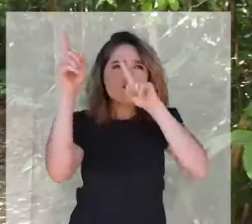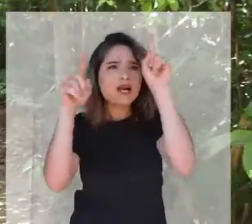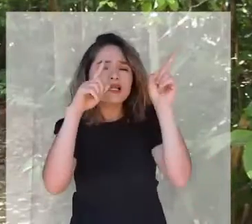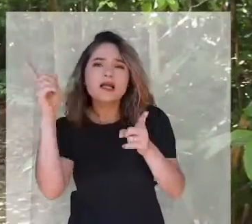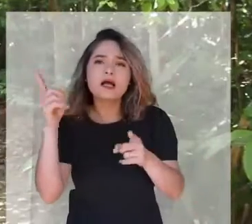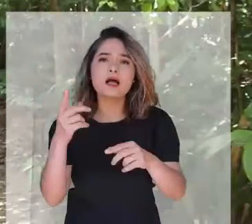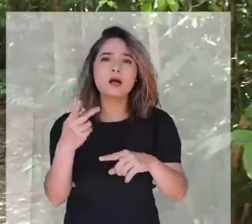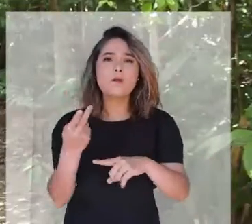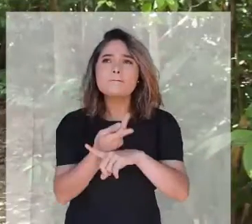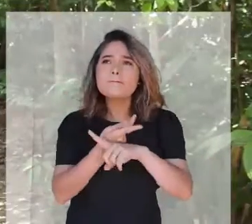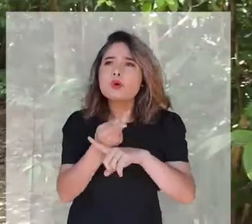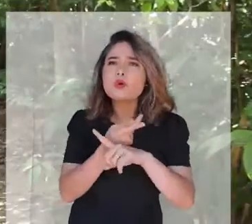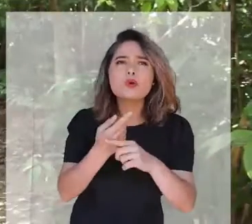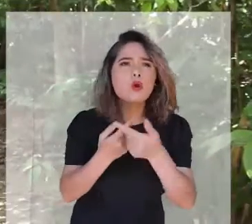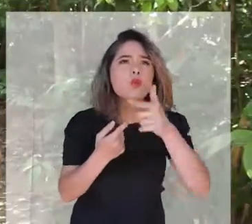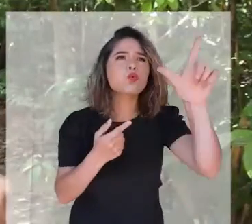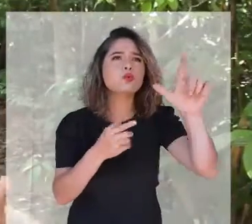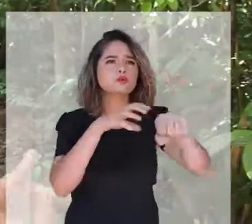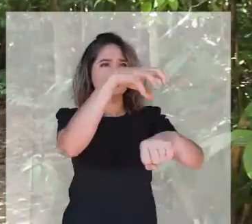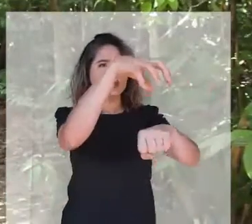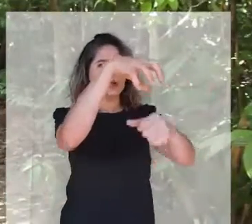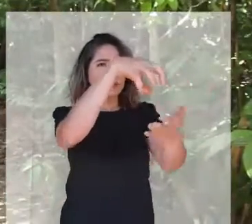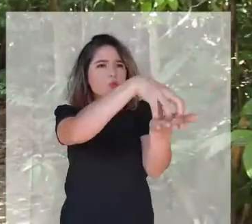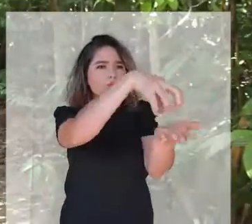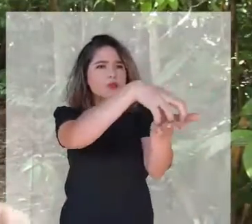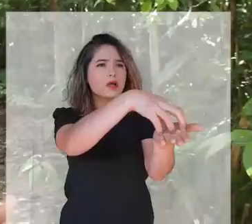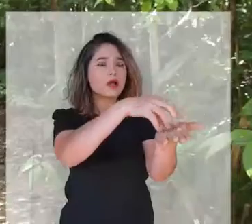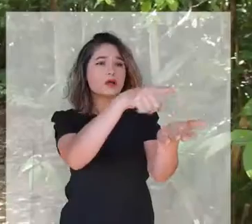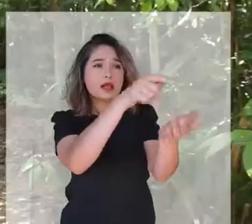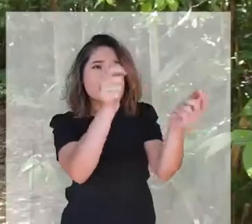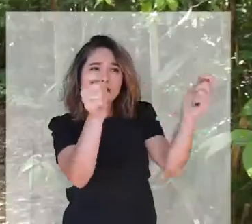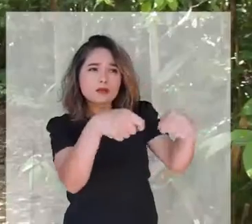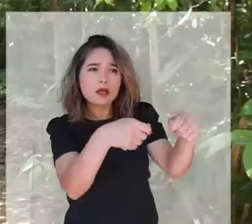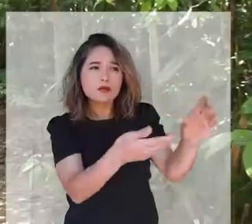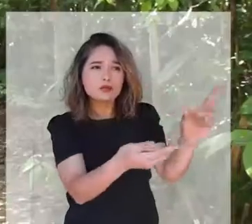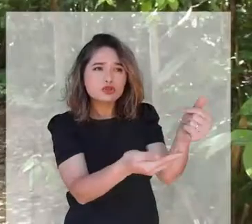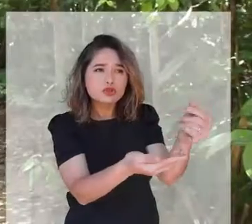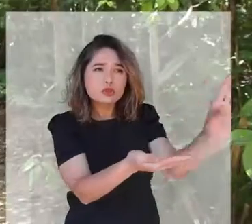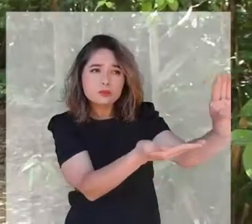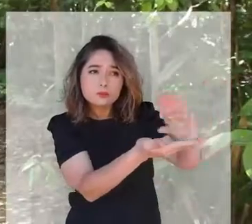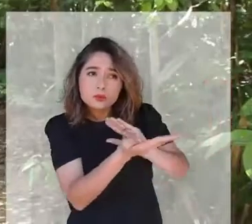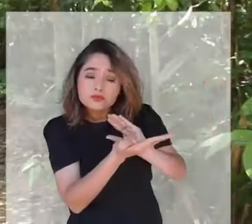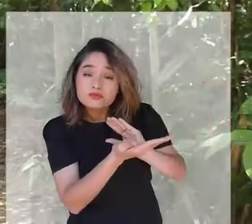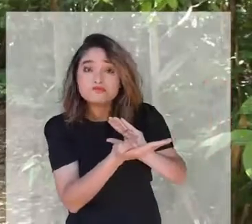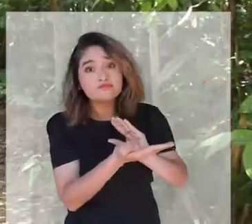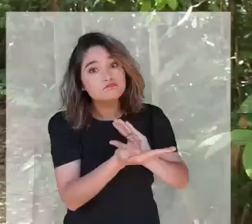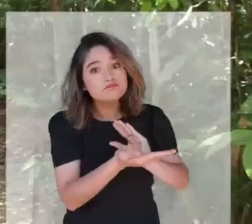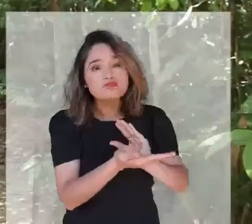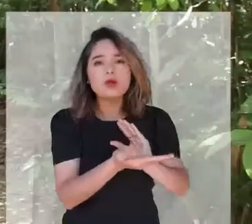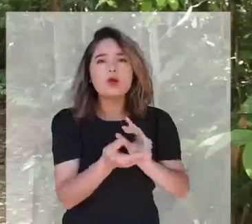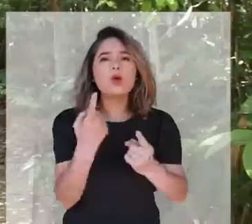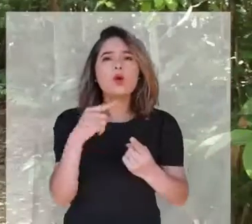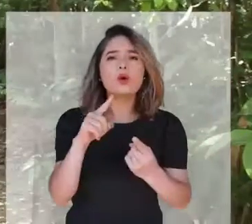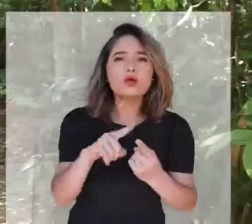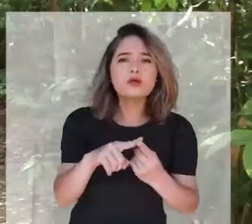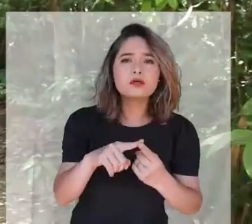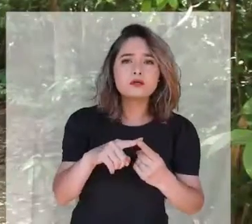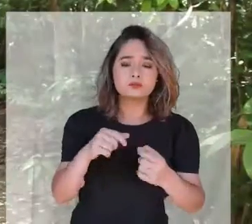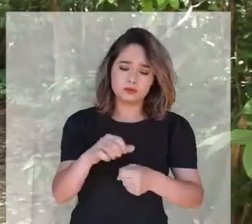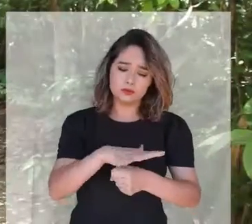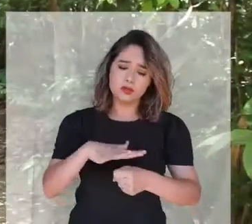ciência, principalmente as agências estaduais, como a FAPEAM, elas possam